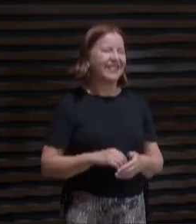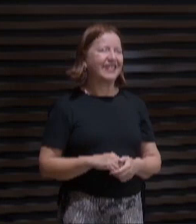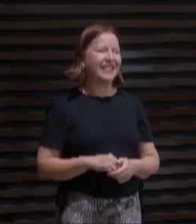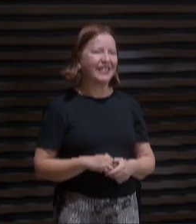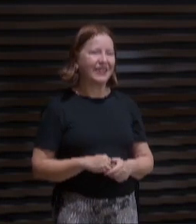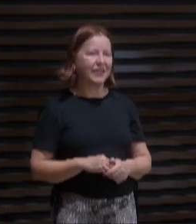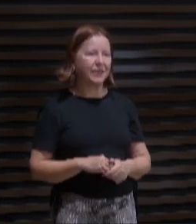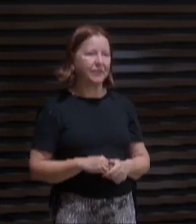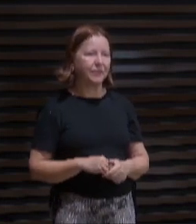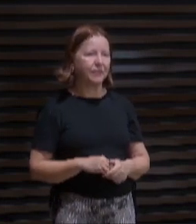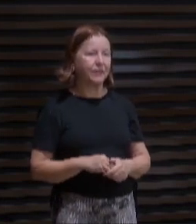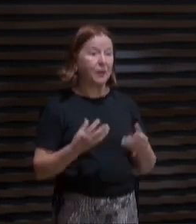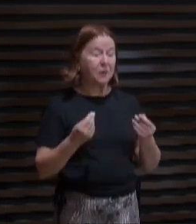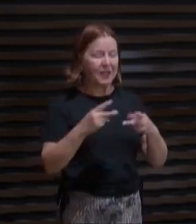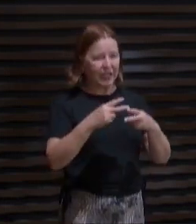Muitas coisas que são